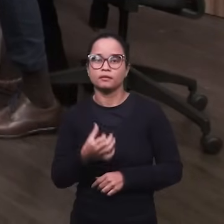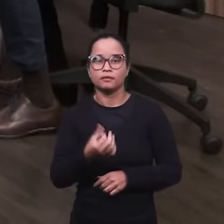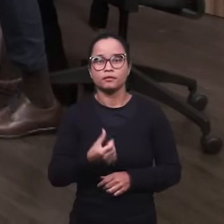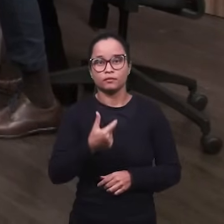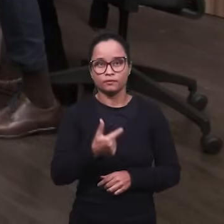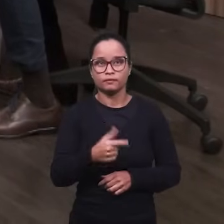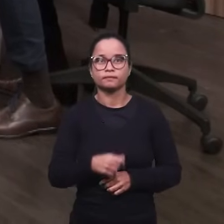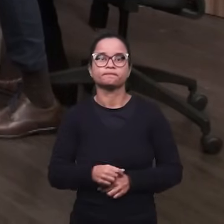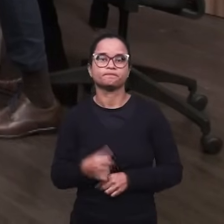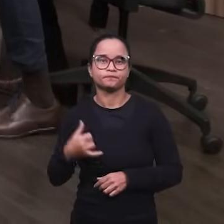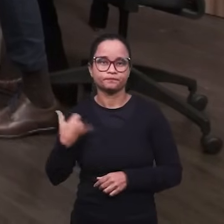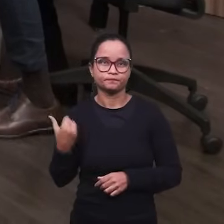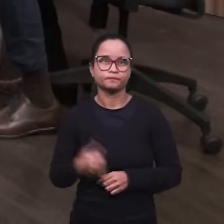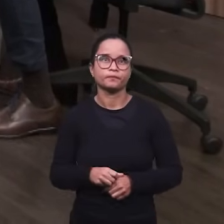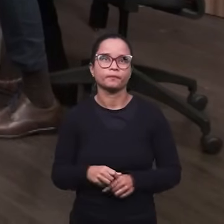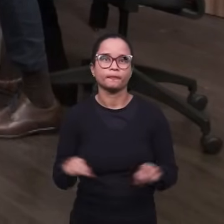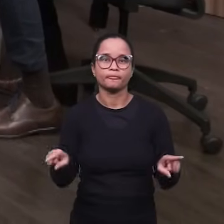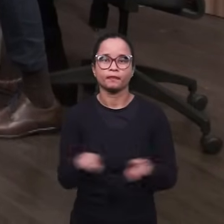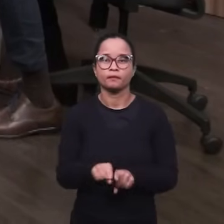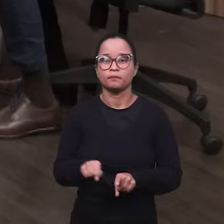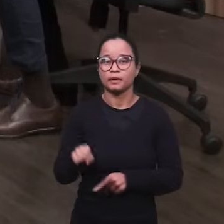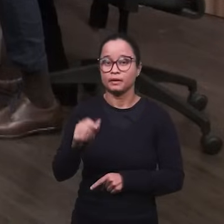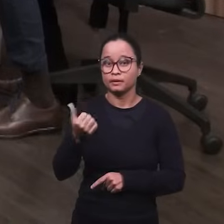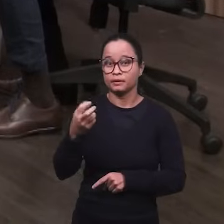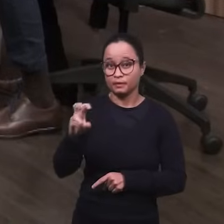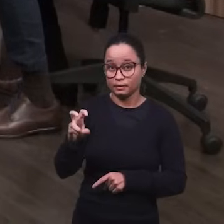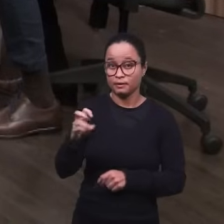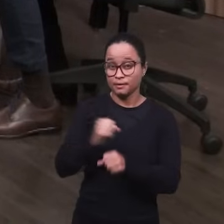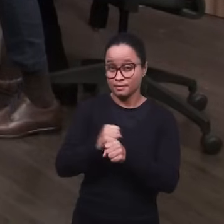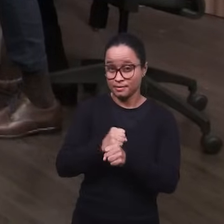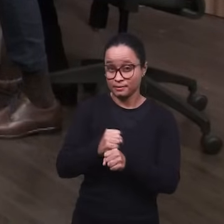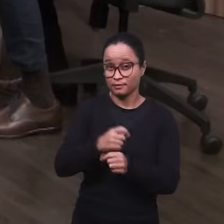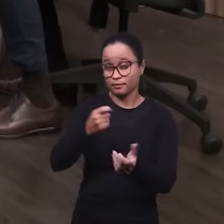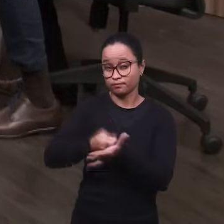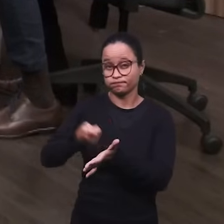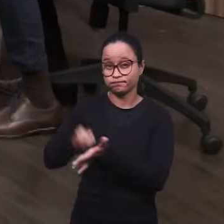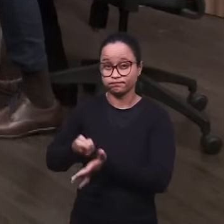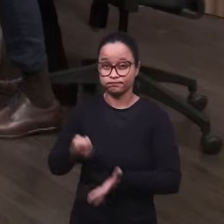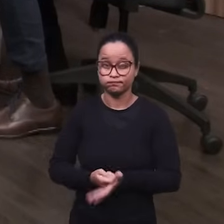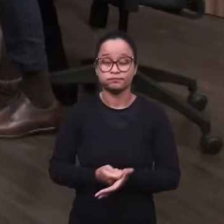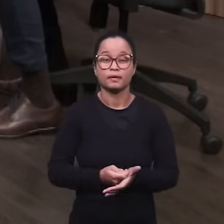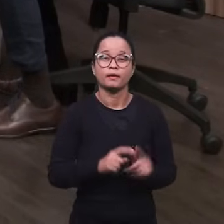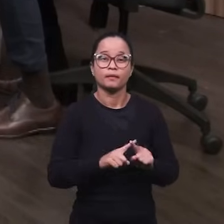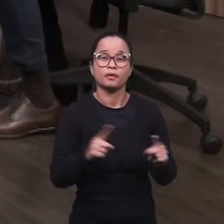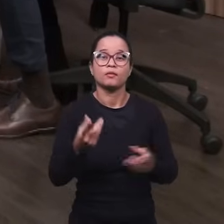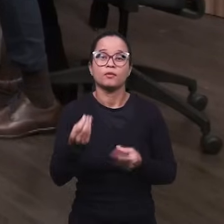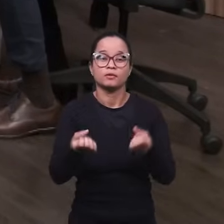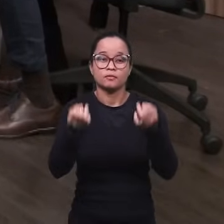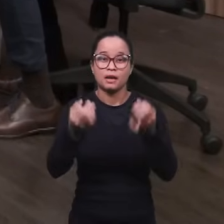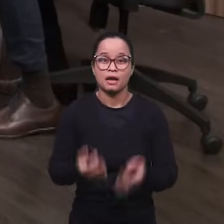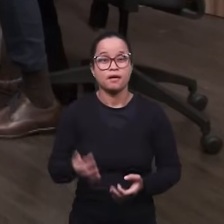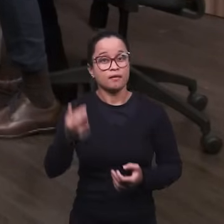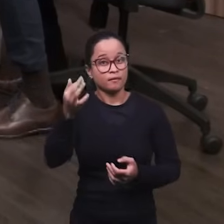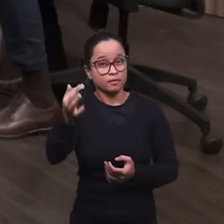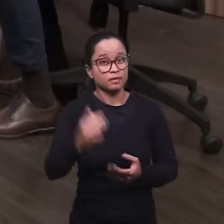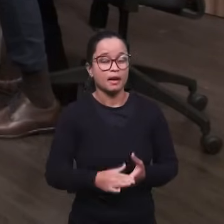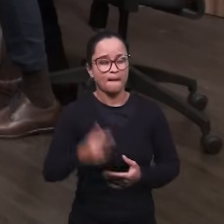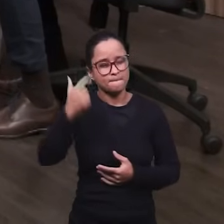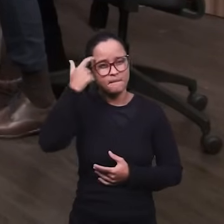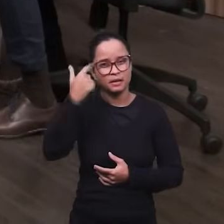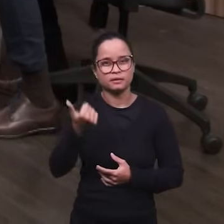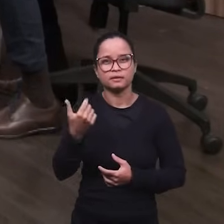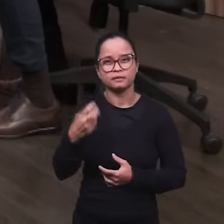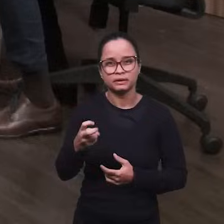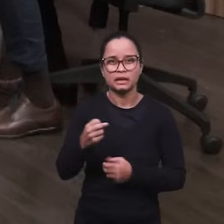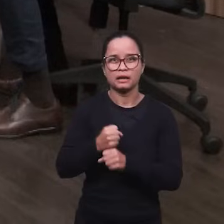62 anos e no mínimo 15 anos de contribuição. Mas aquela história que eu falei lá na frente, não fica pensando nos 15